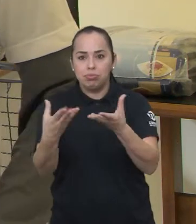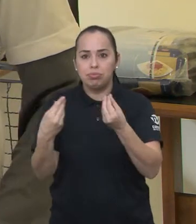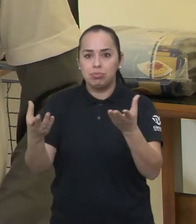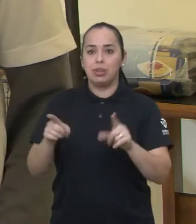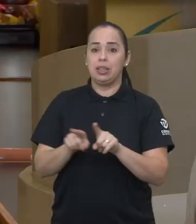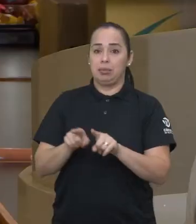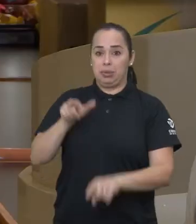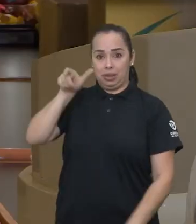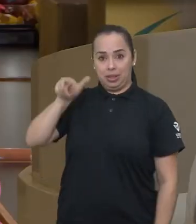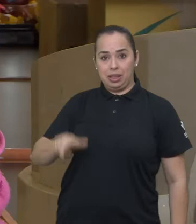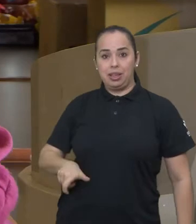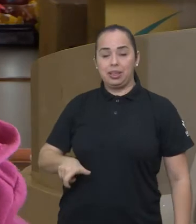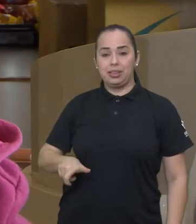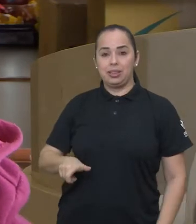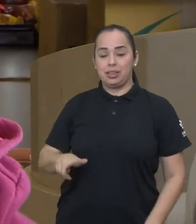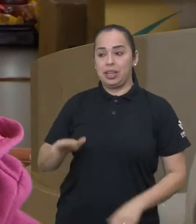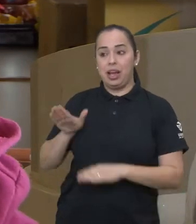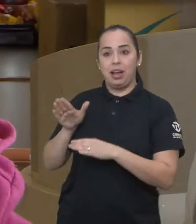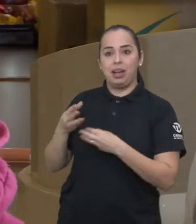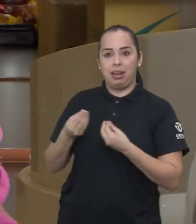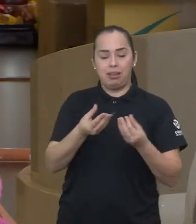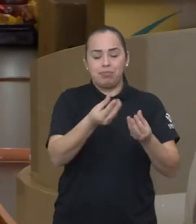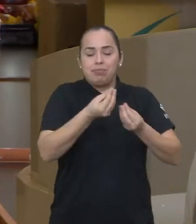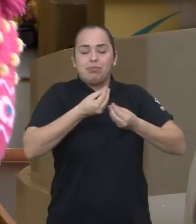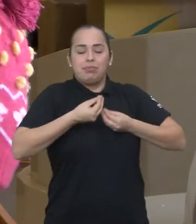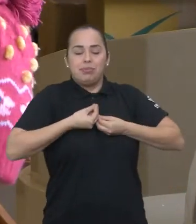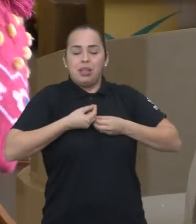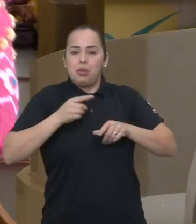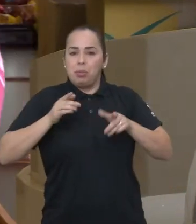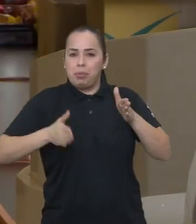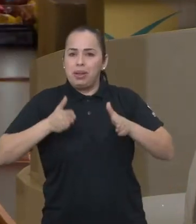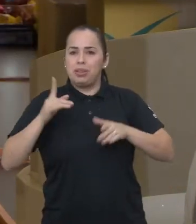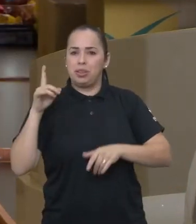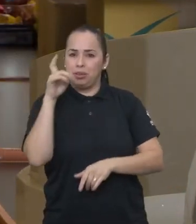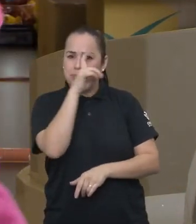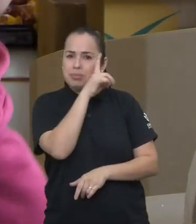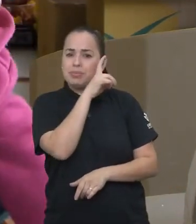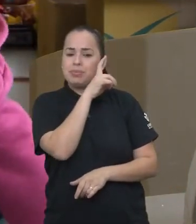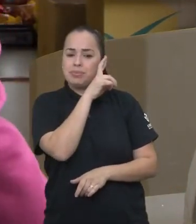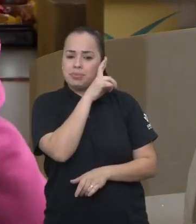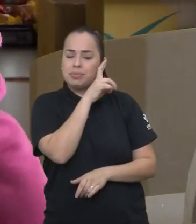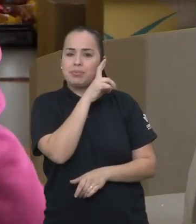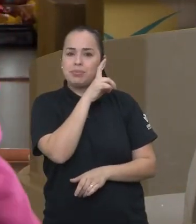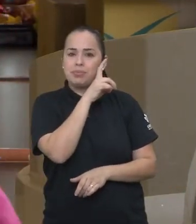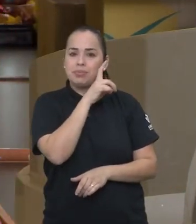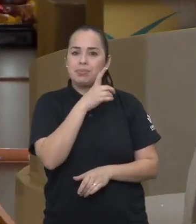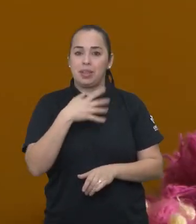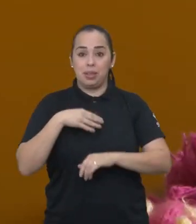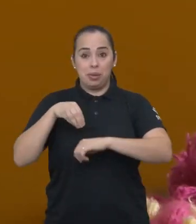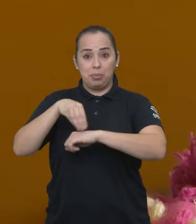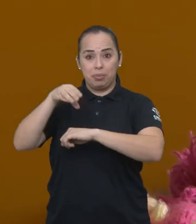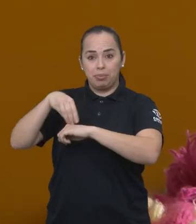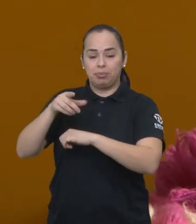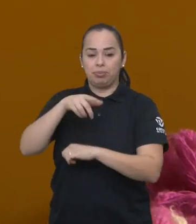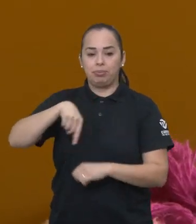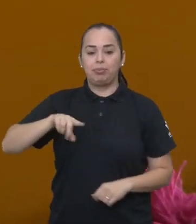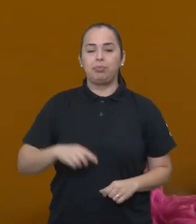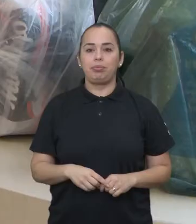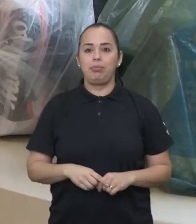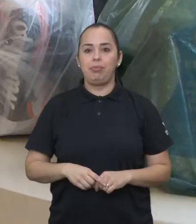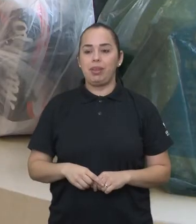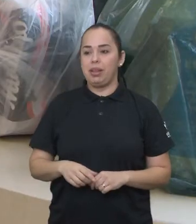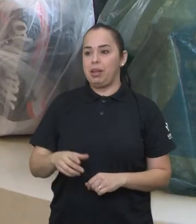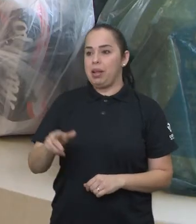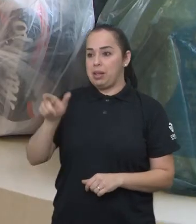também na nossa comunidade e a Gabriela que recebe essa ajuda nesse momento tão difícil que o país atravessa deixa um